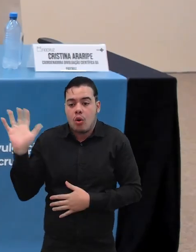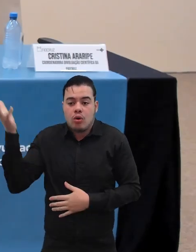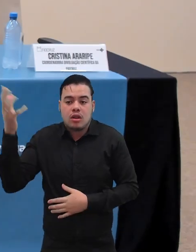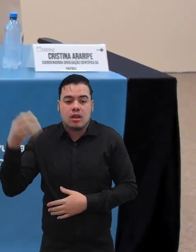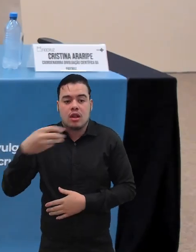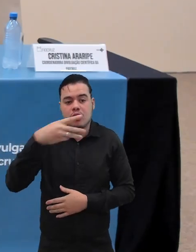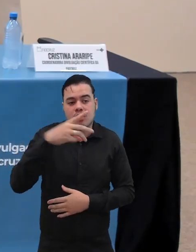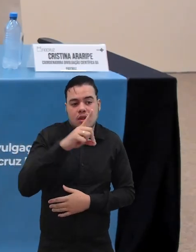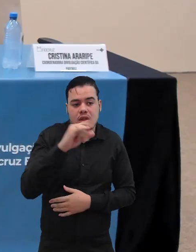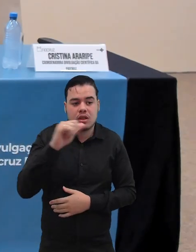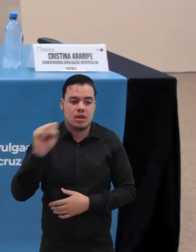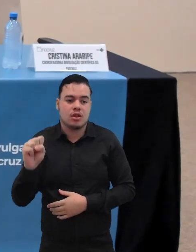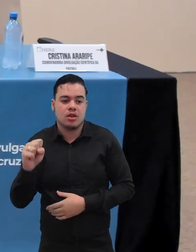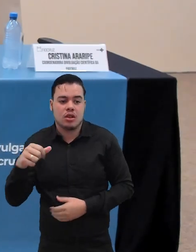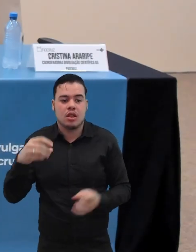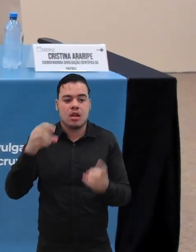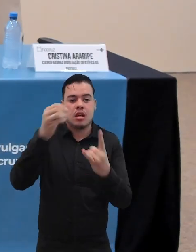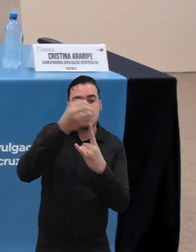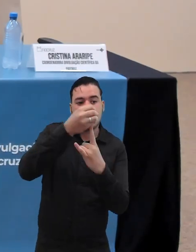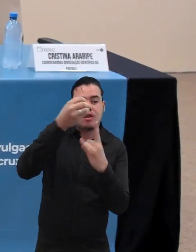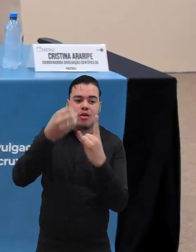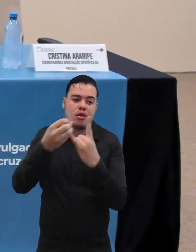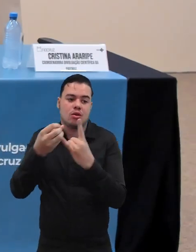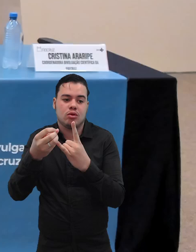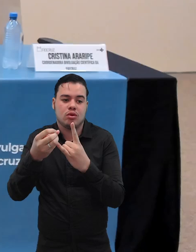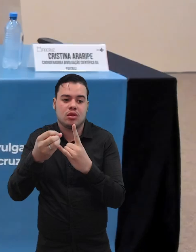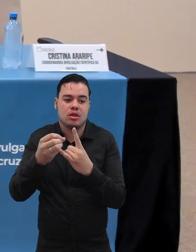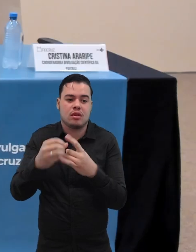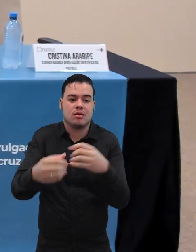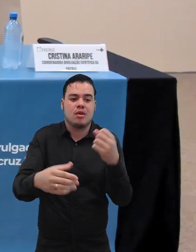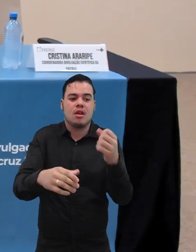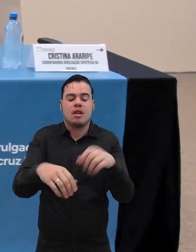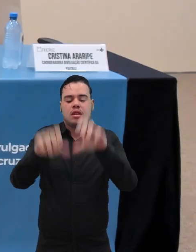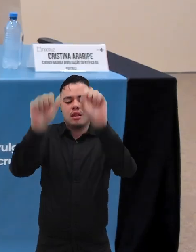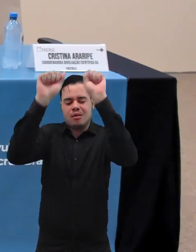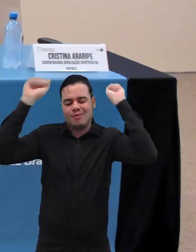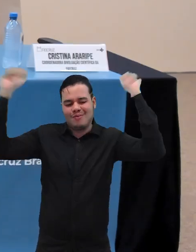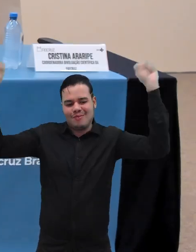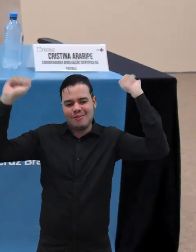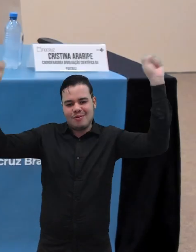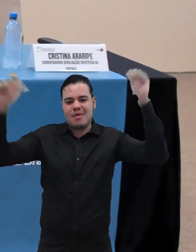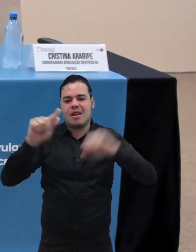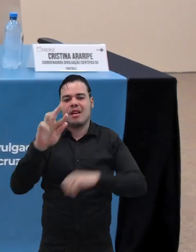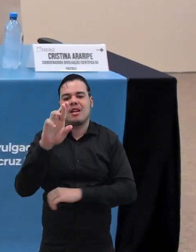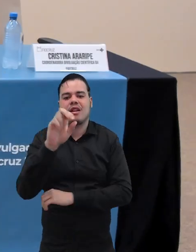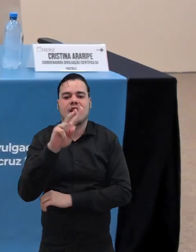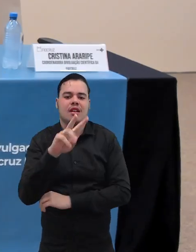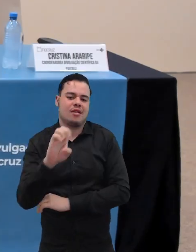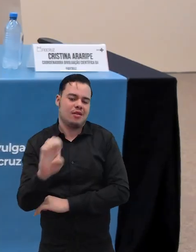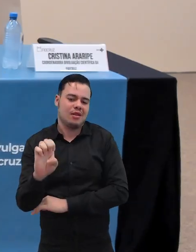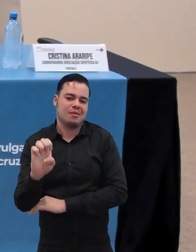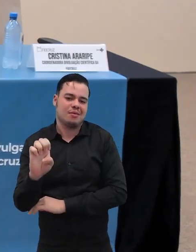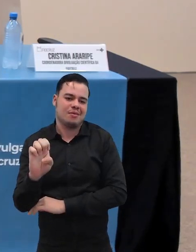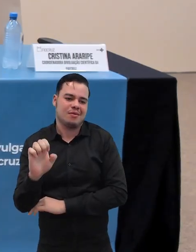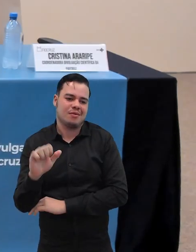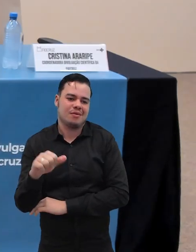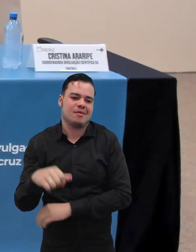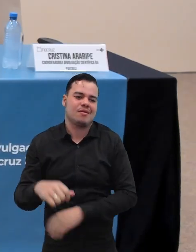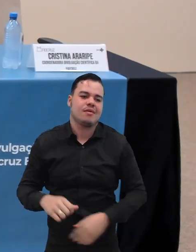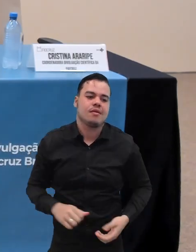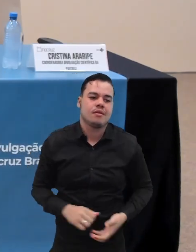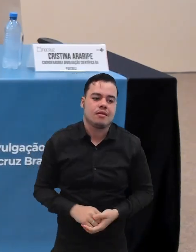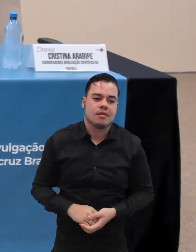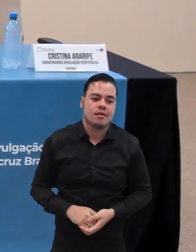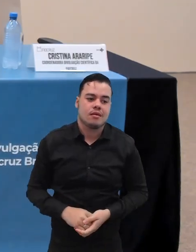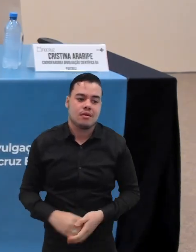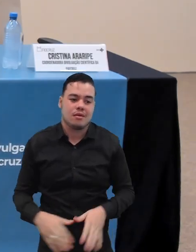nos 3 dias em que a Fiocruz está em greve. Porque a Fiocruz está em greve. E, diante